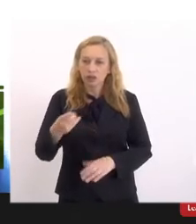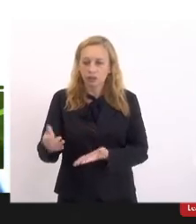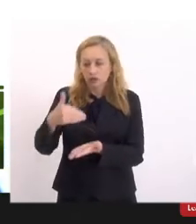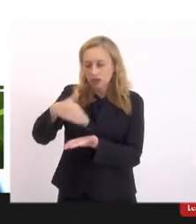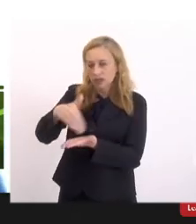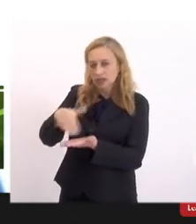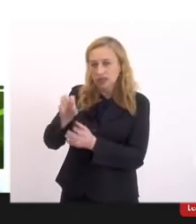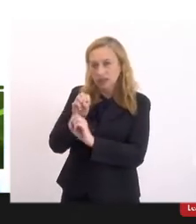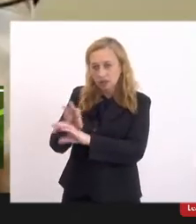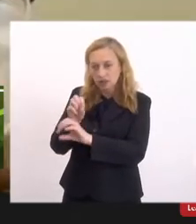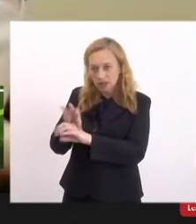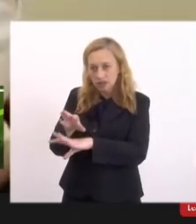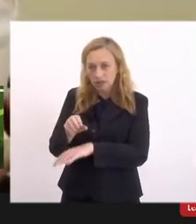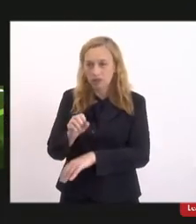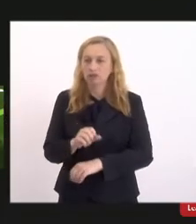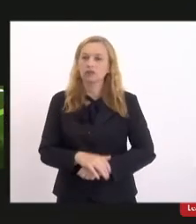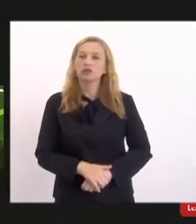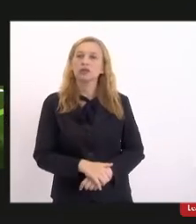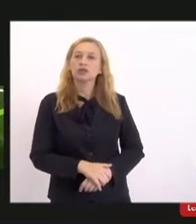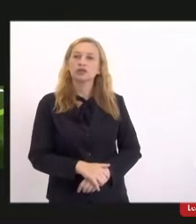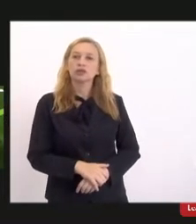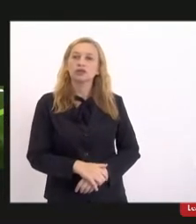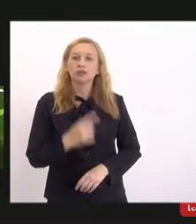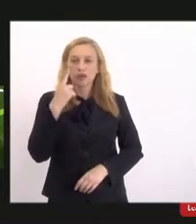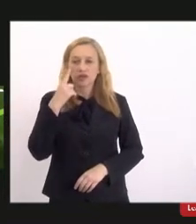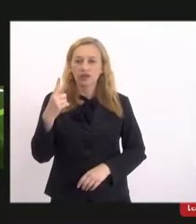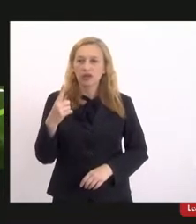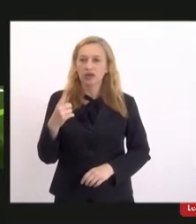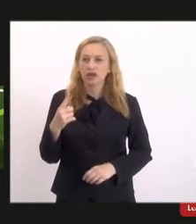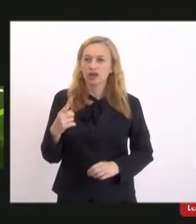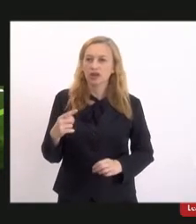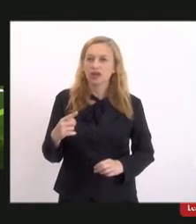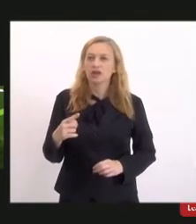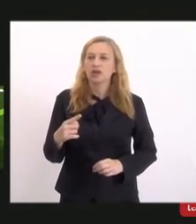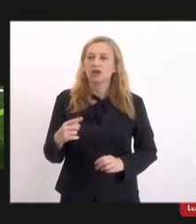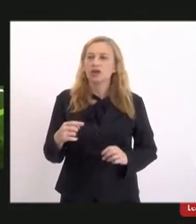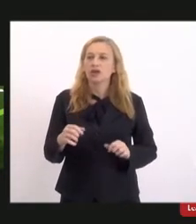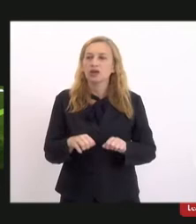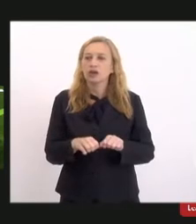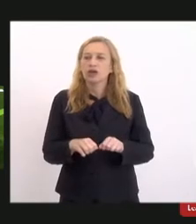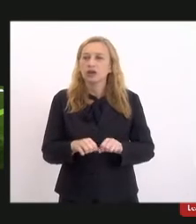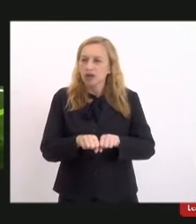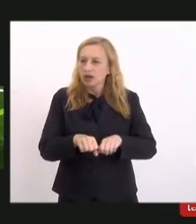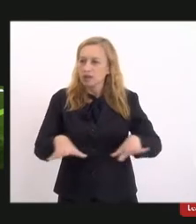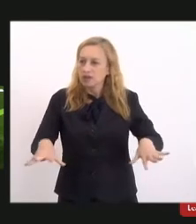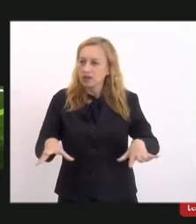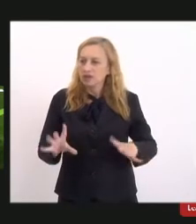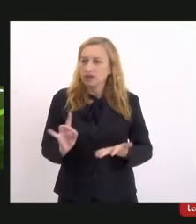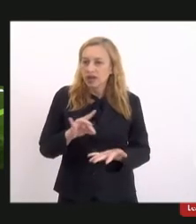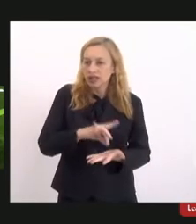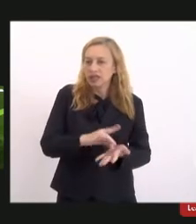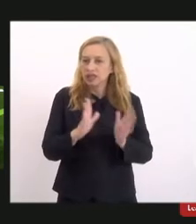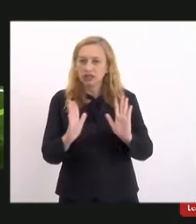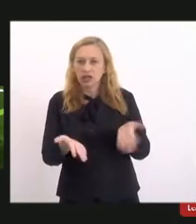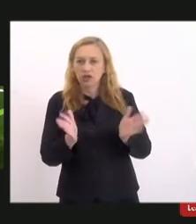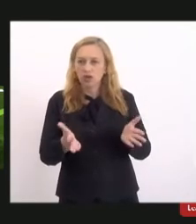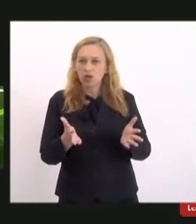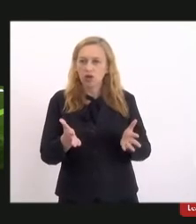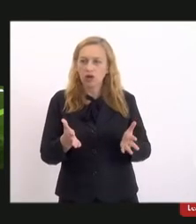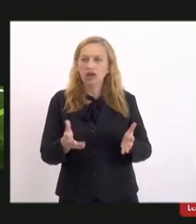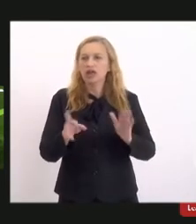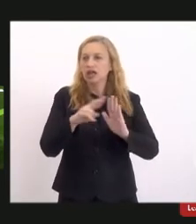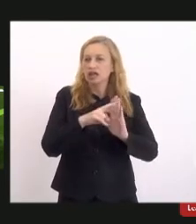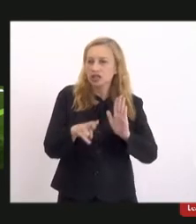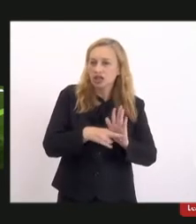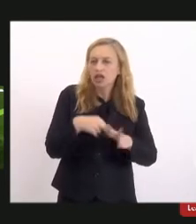Educação, dentro desse cenário mais amplo da pandemia, possa descrever as medidas que estão sendo tomadas, como é que está dando esse